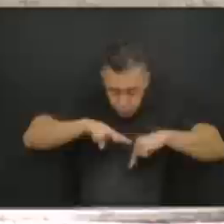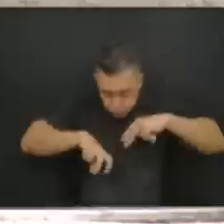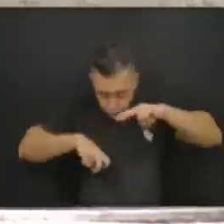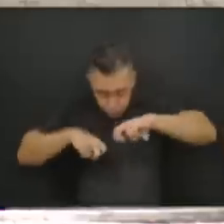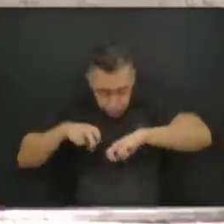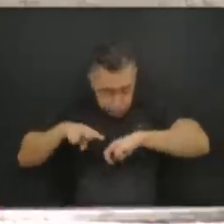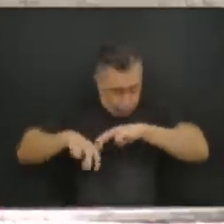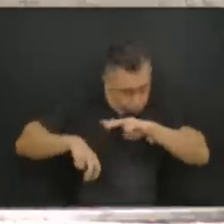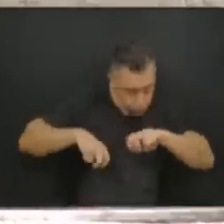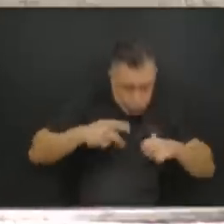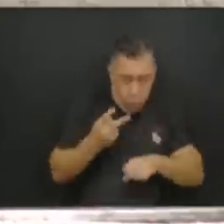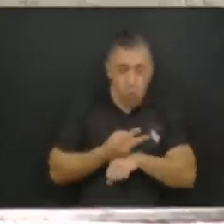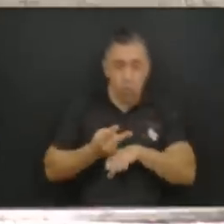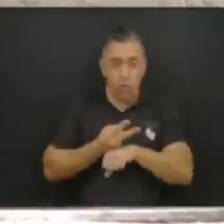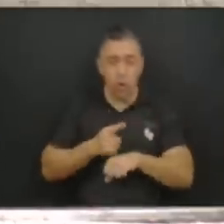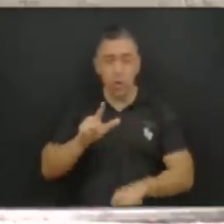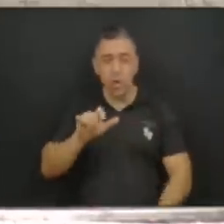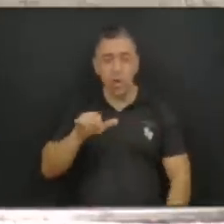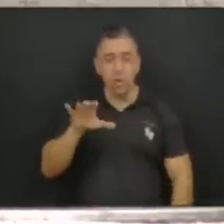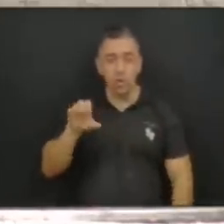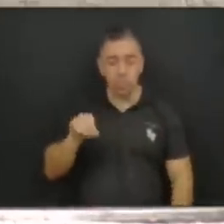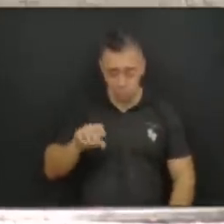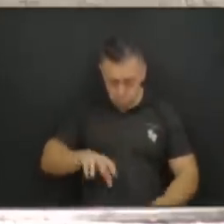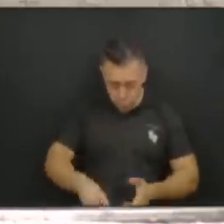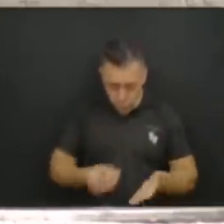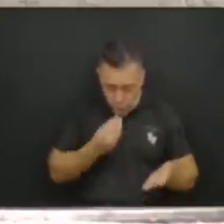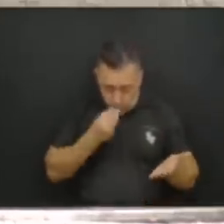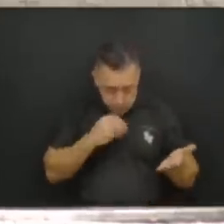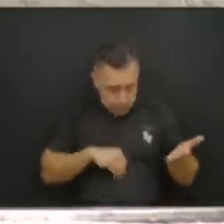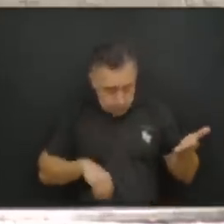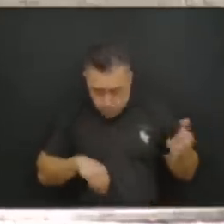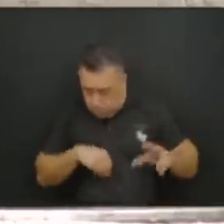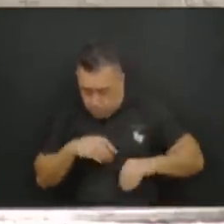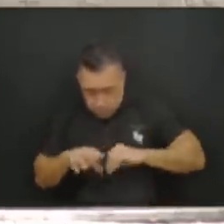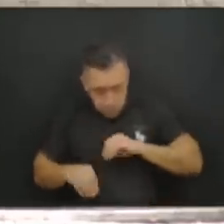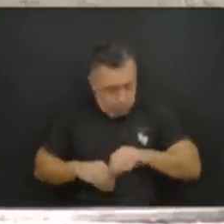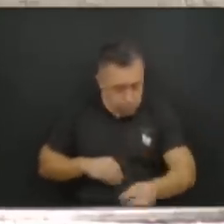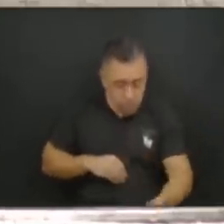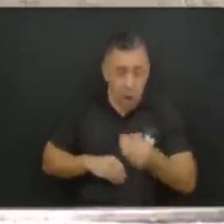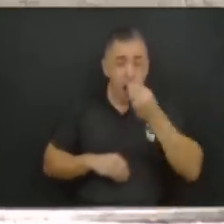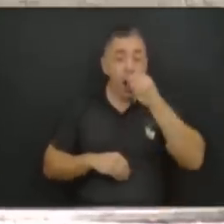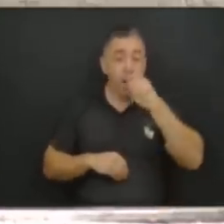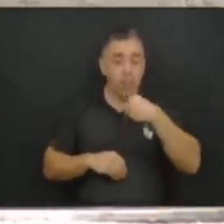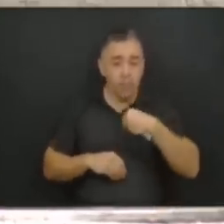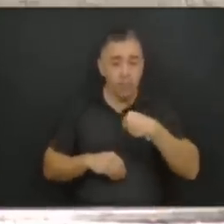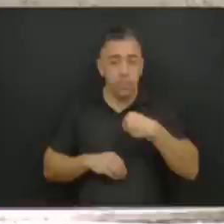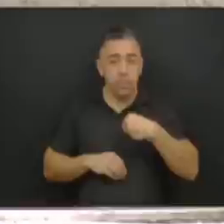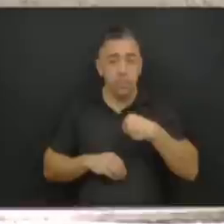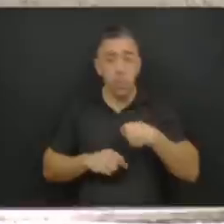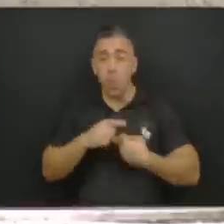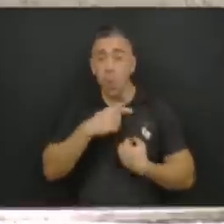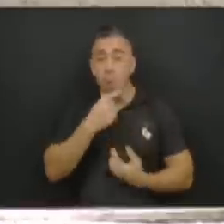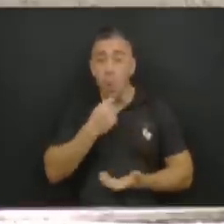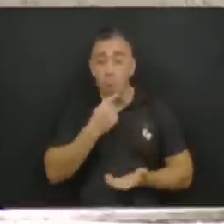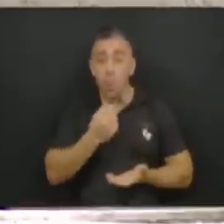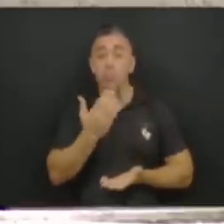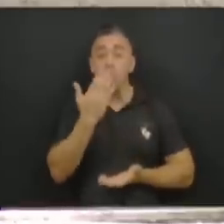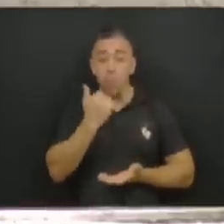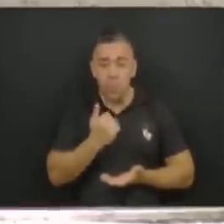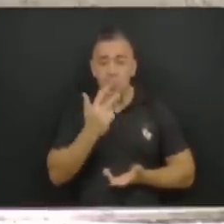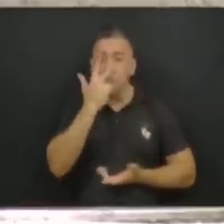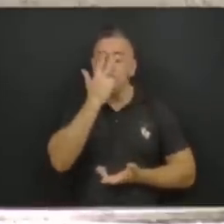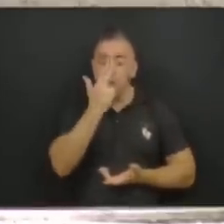pondo a mão comendo que tava tendo lixo um filme cómico À vontade como se